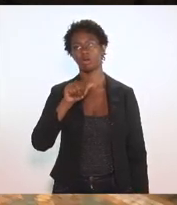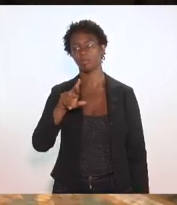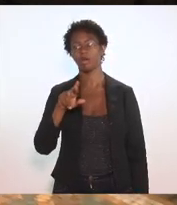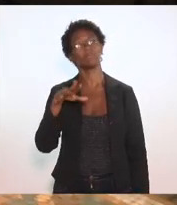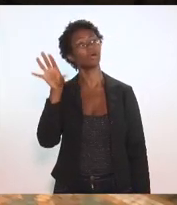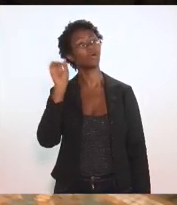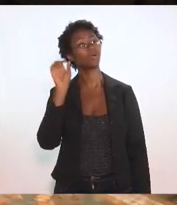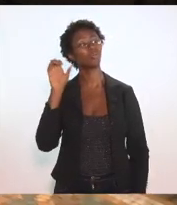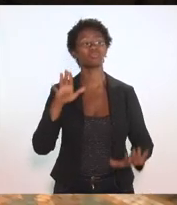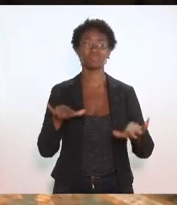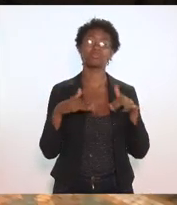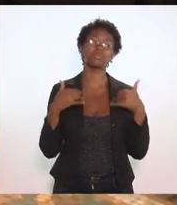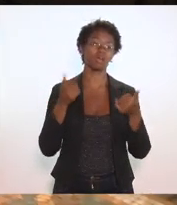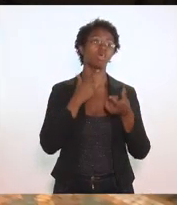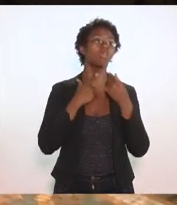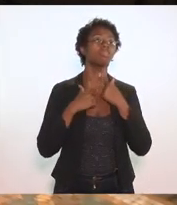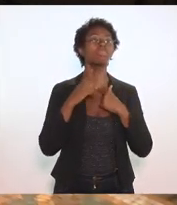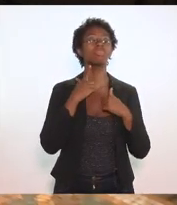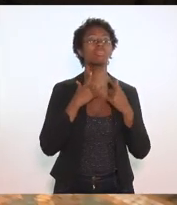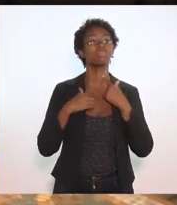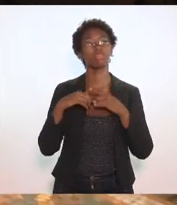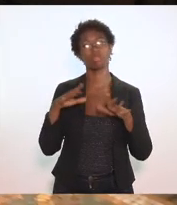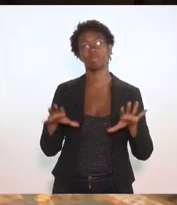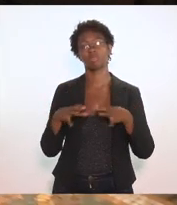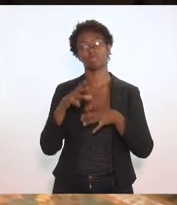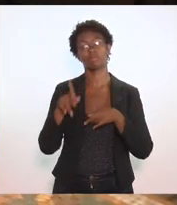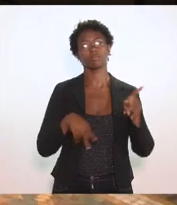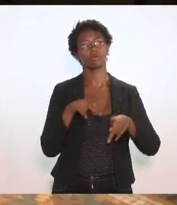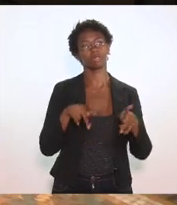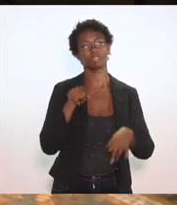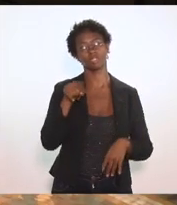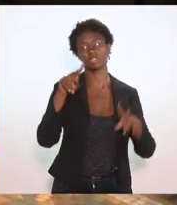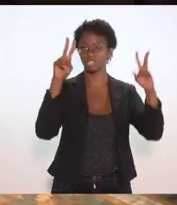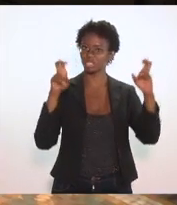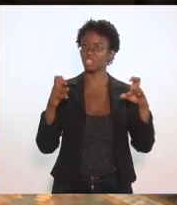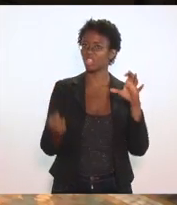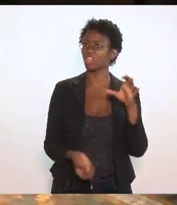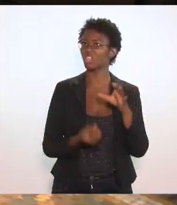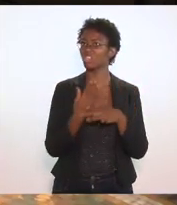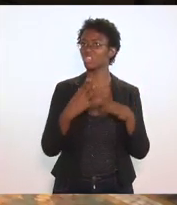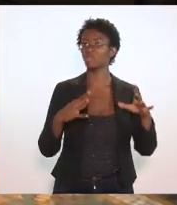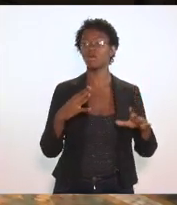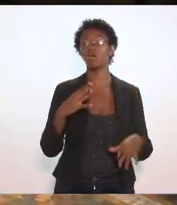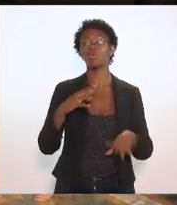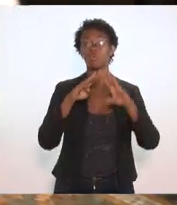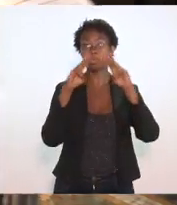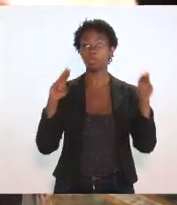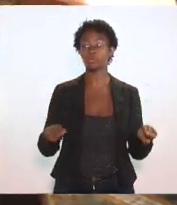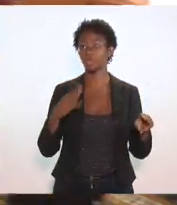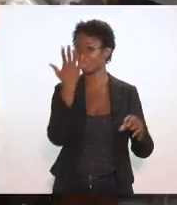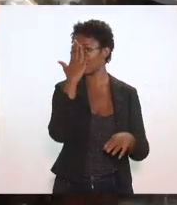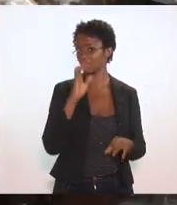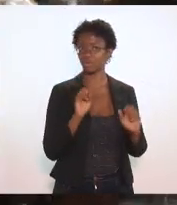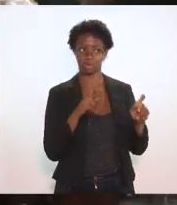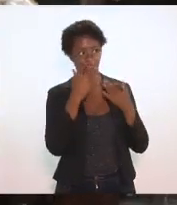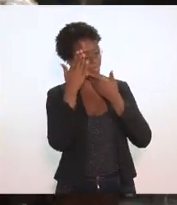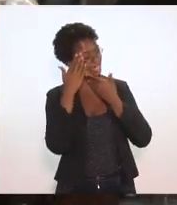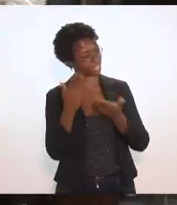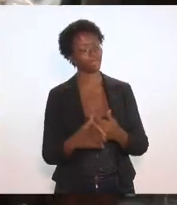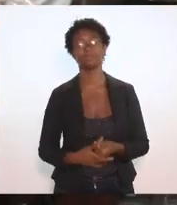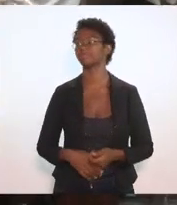ouvir melhor os anseios da cultura nesse tema que é a criação do Museu do Carnaval. Muito obrigada. Presidência, defere pedido de